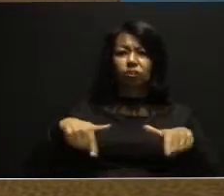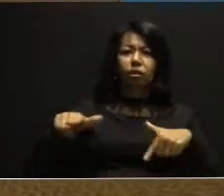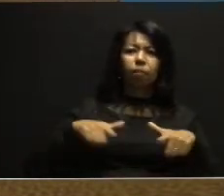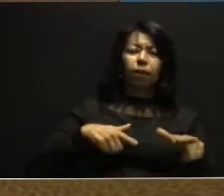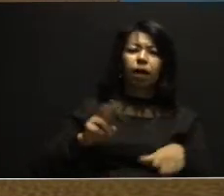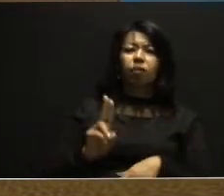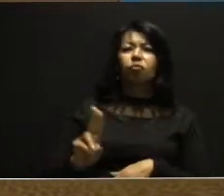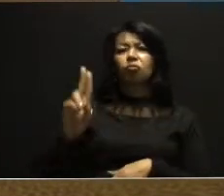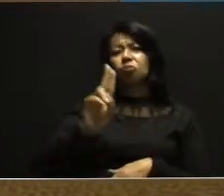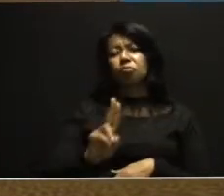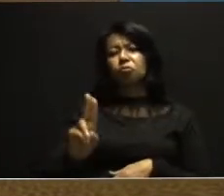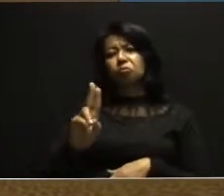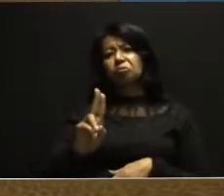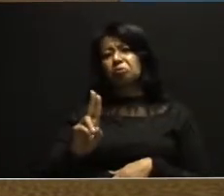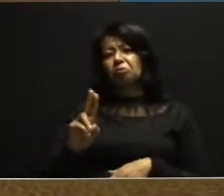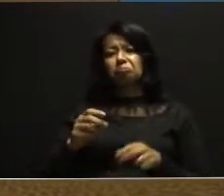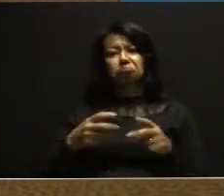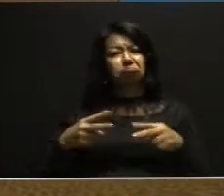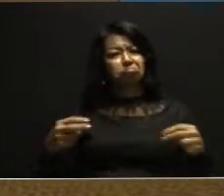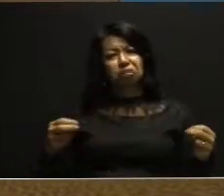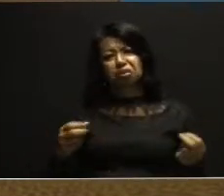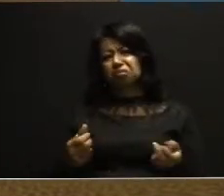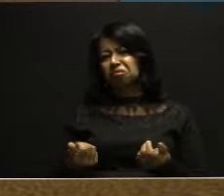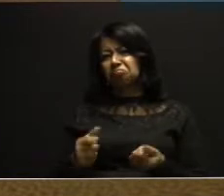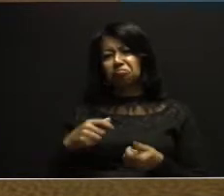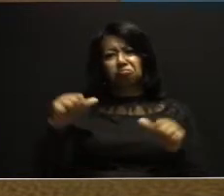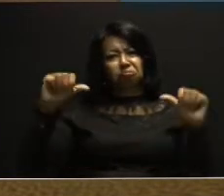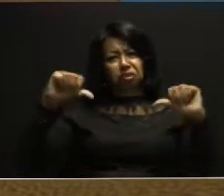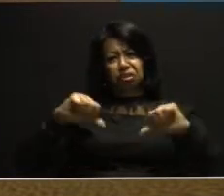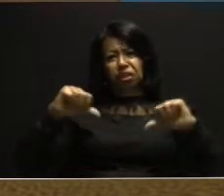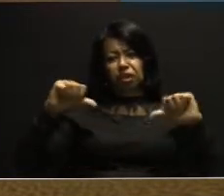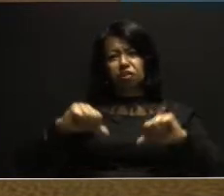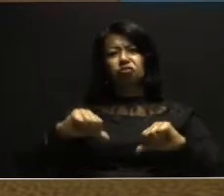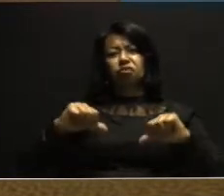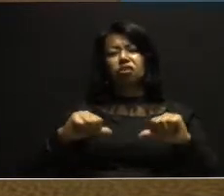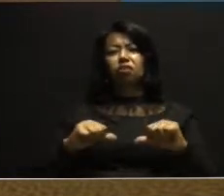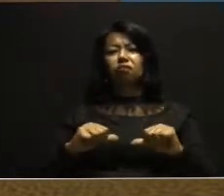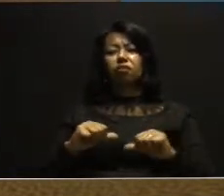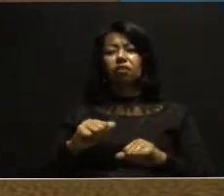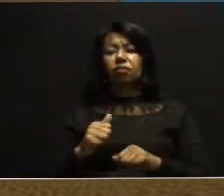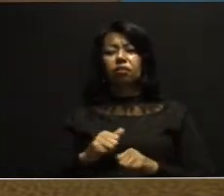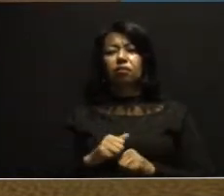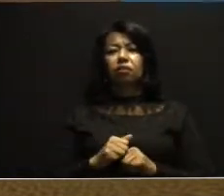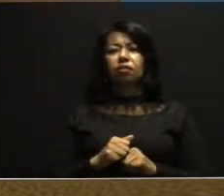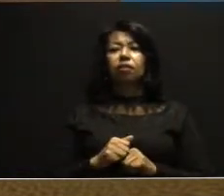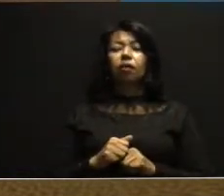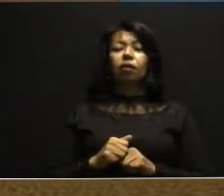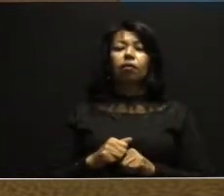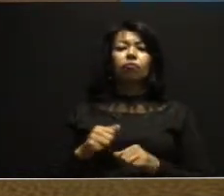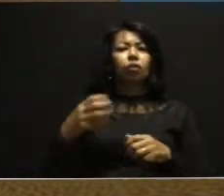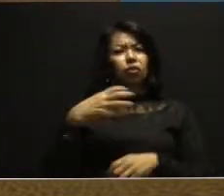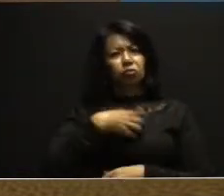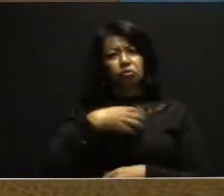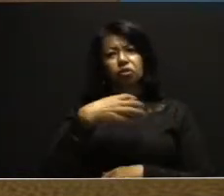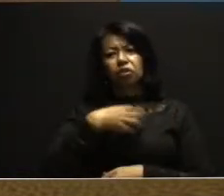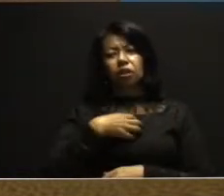obra não bem qualificada, matéria-prima de baixa qualidade. Foi uma maneira